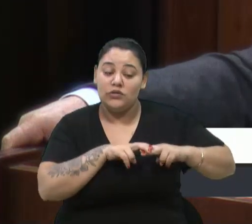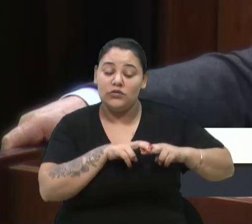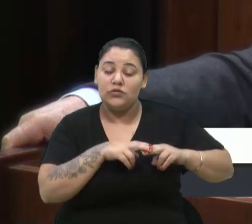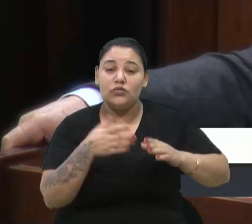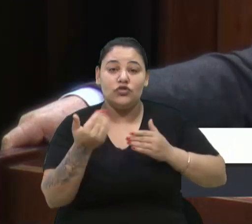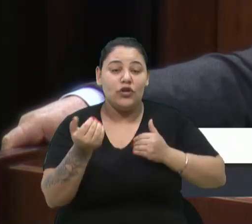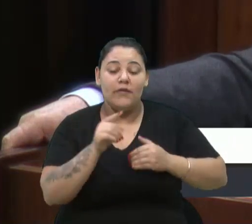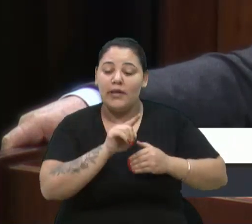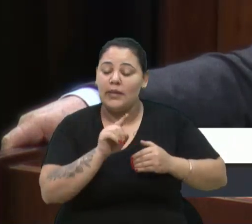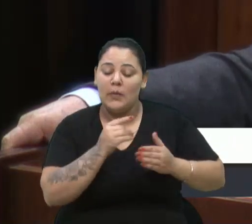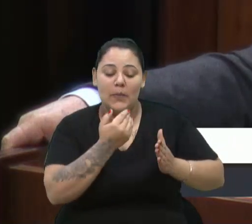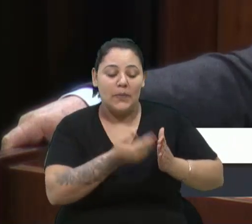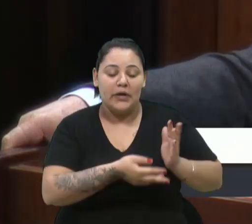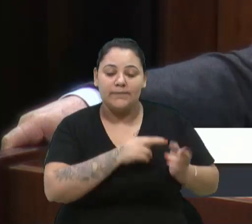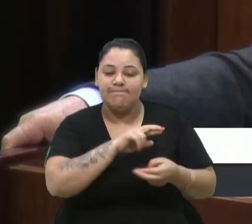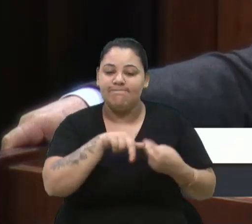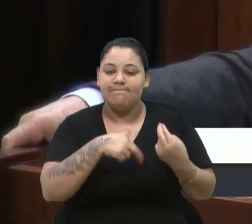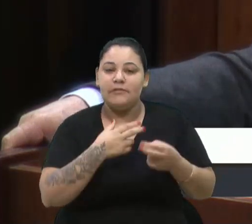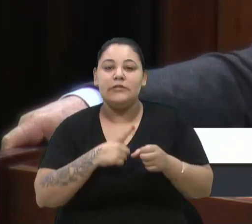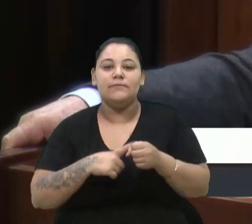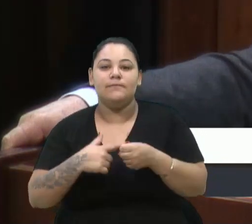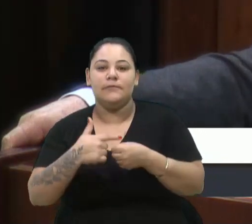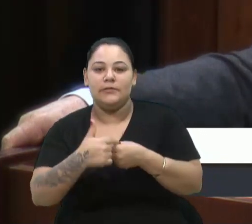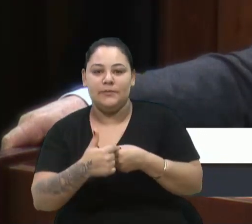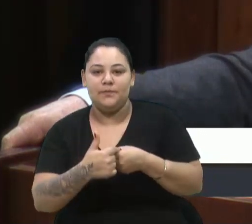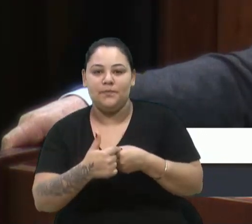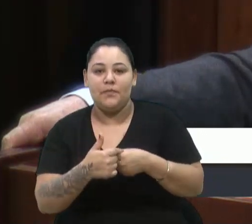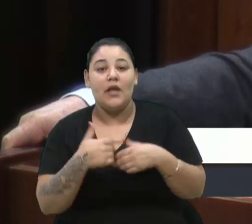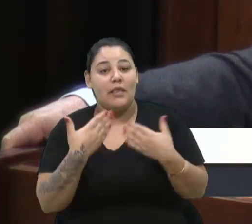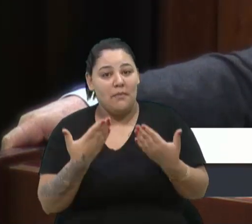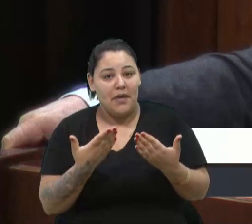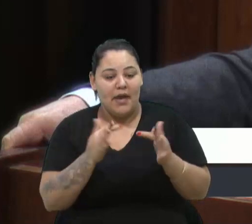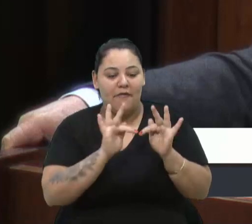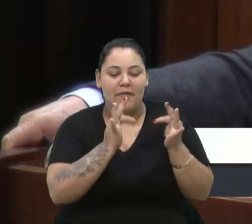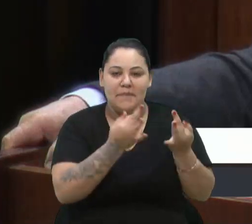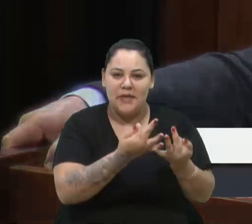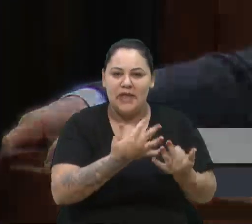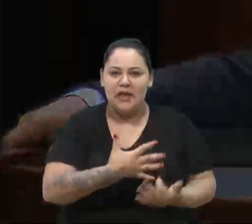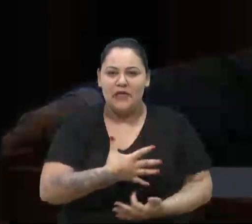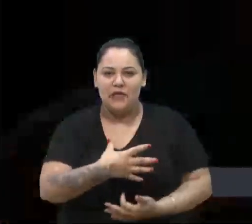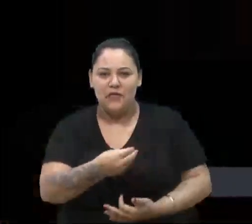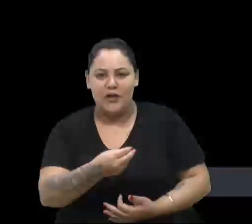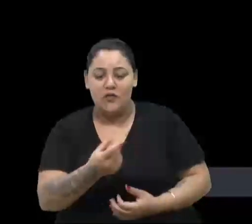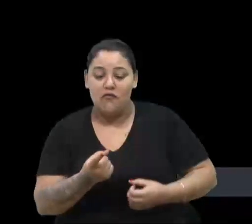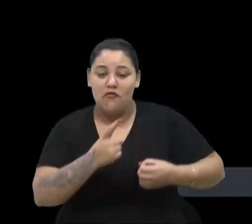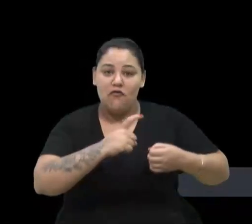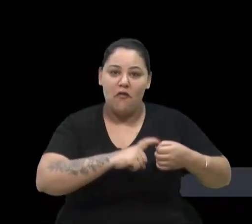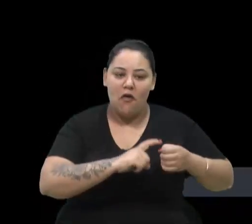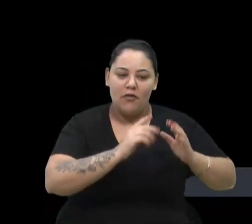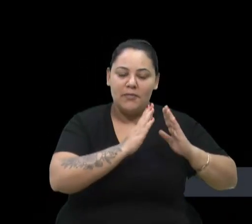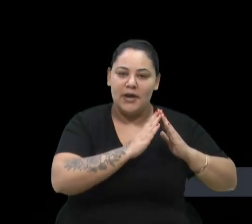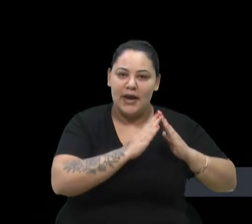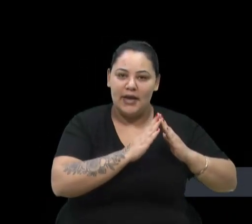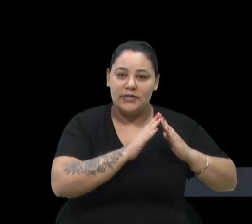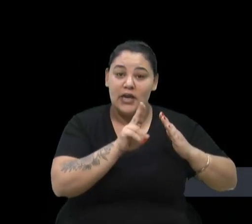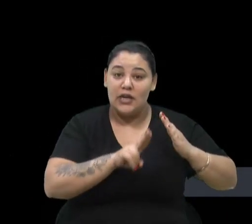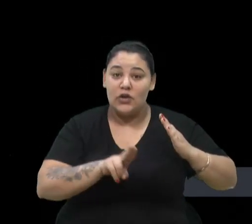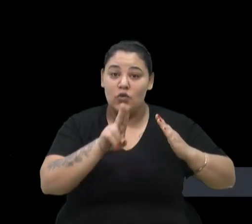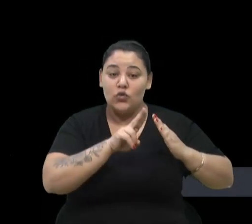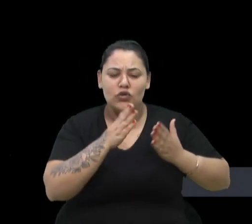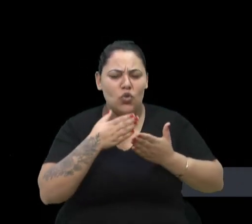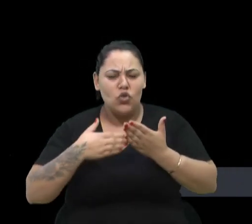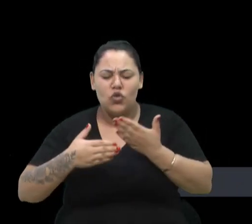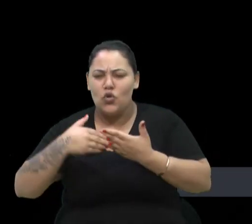com a cidade assim os filhos dos Agricultores voltam para as propriedades e aplica e